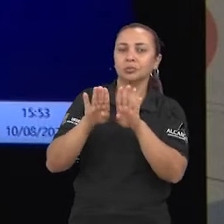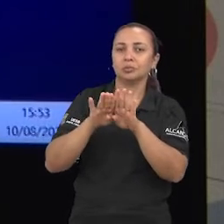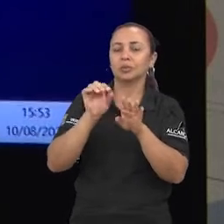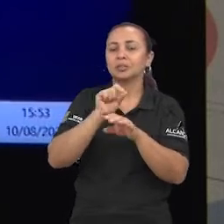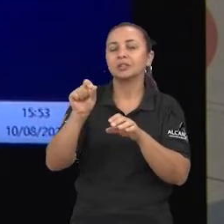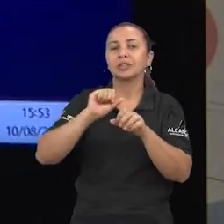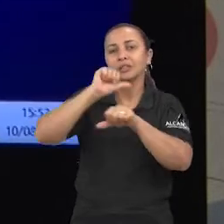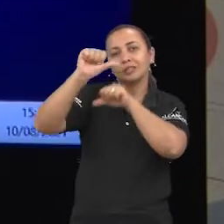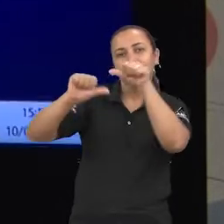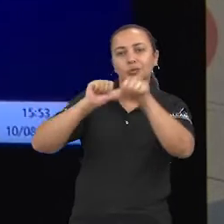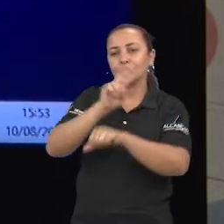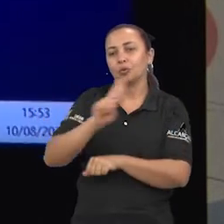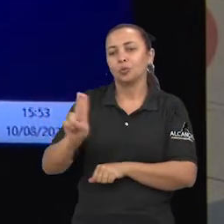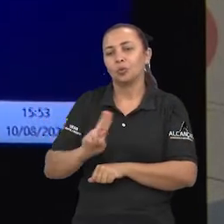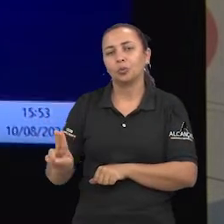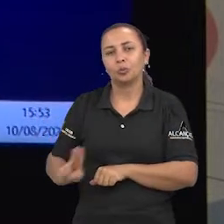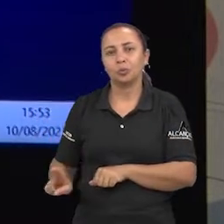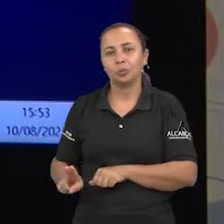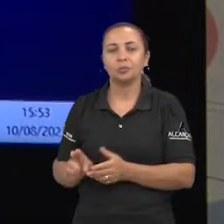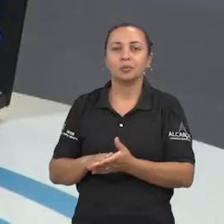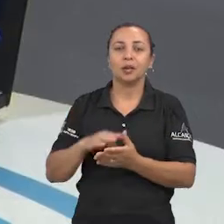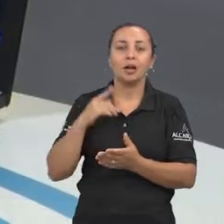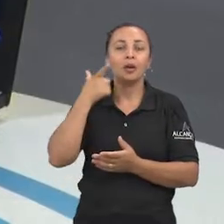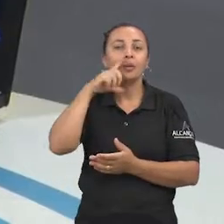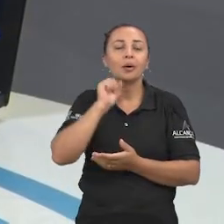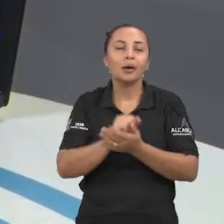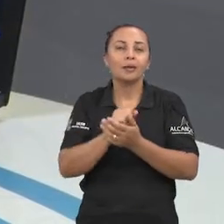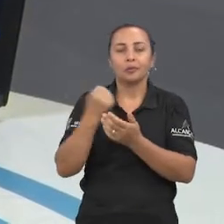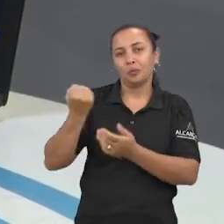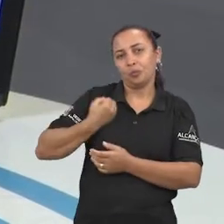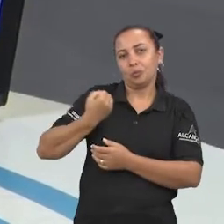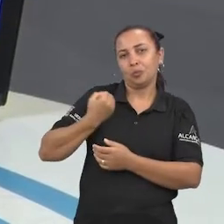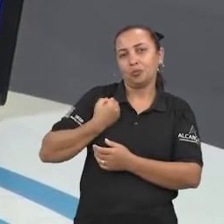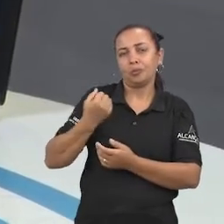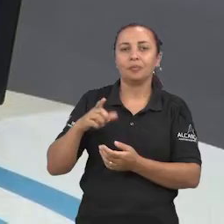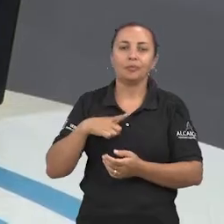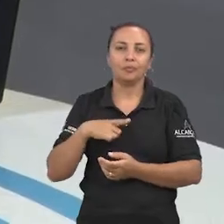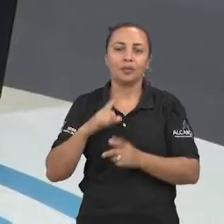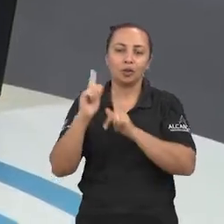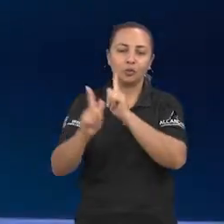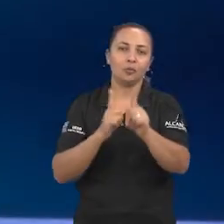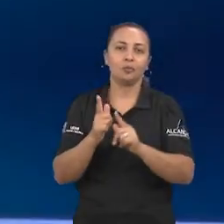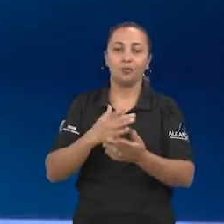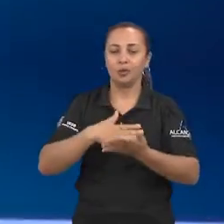quem desenvolveu e aqui um ranking geral. Ao iniciar, a gente